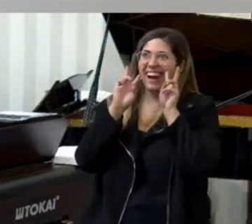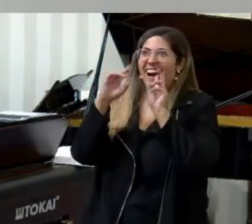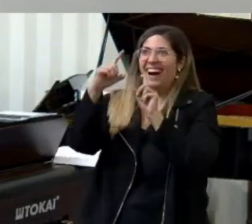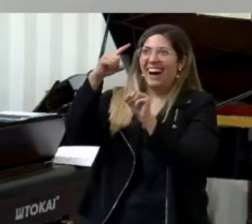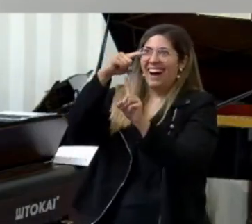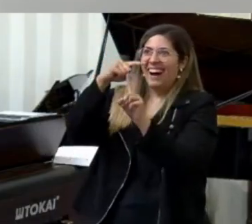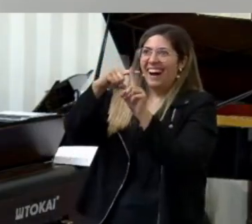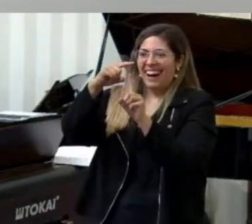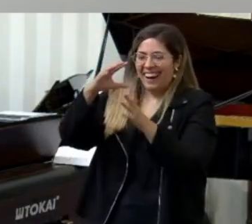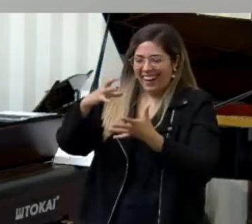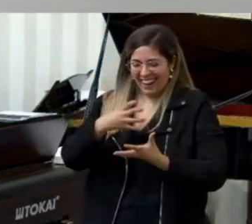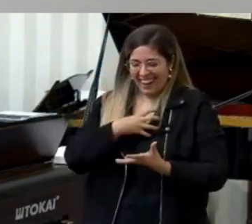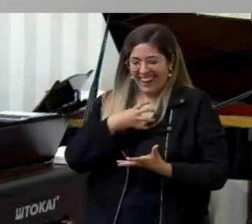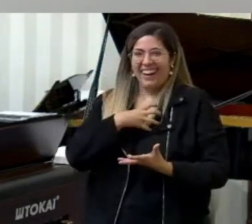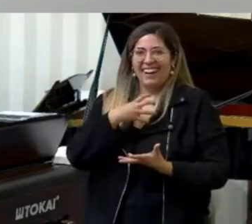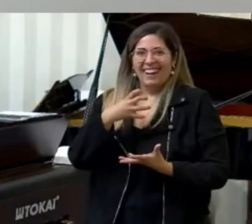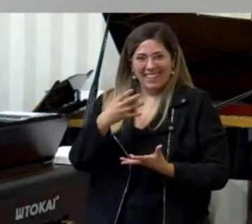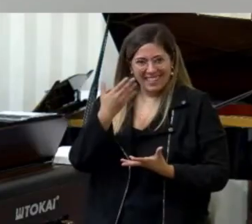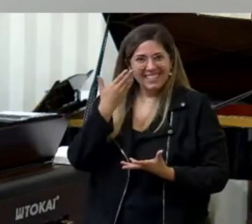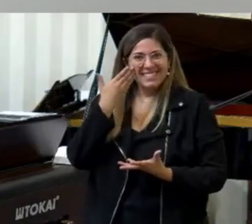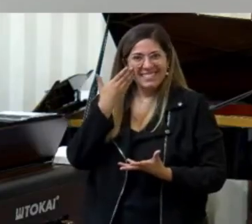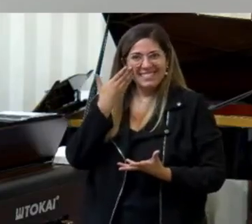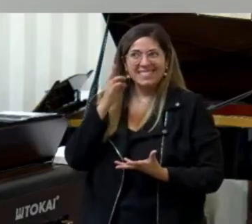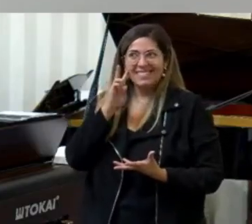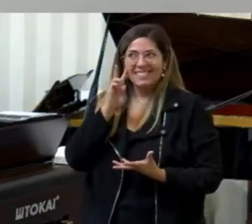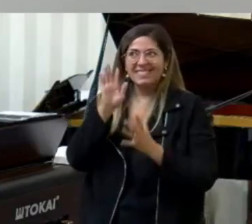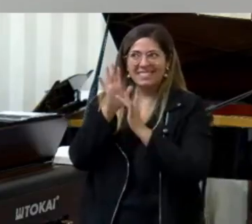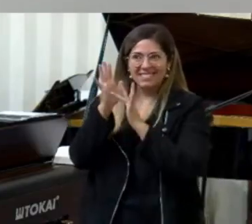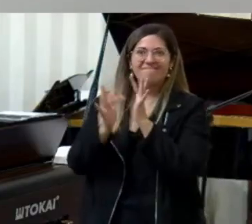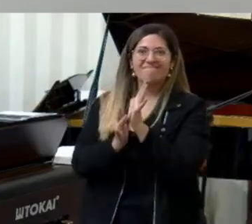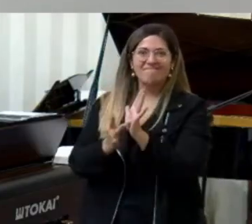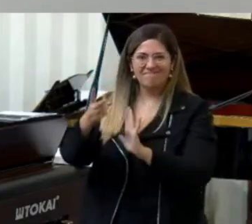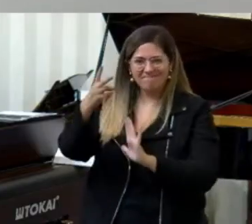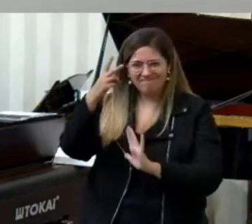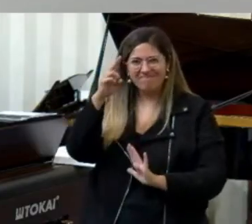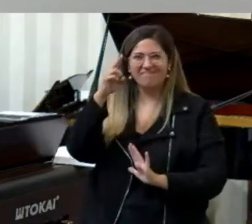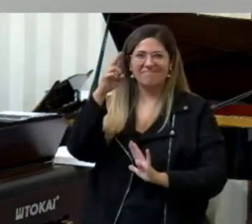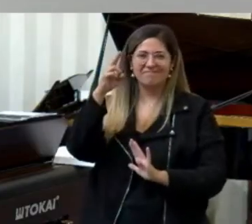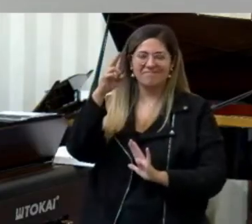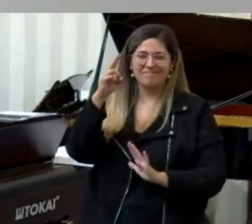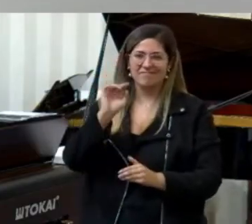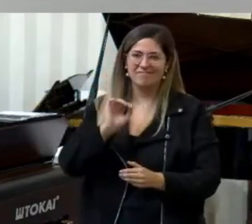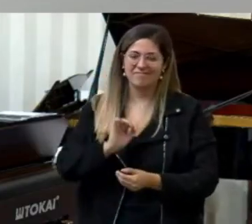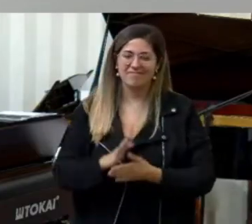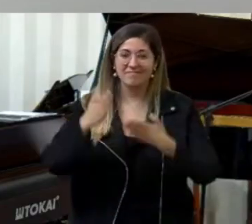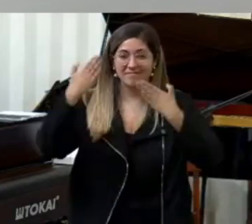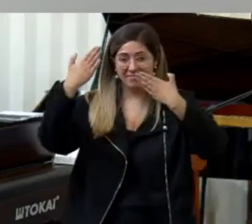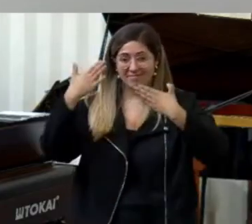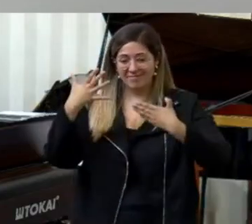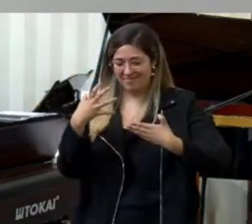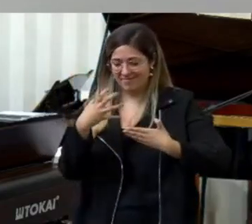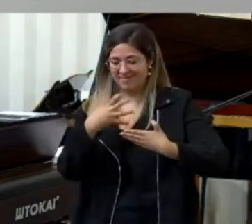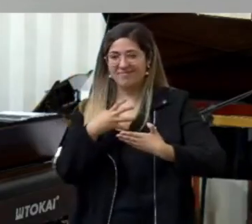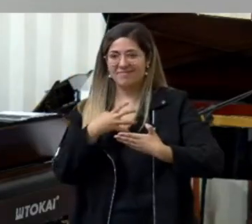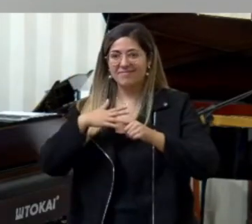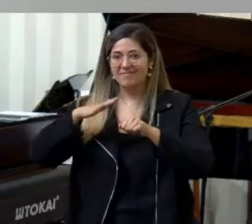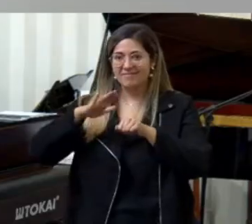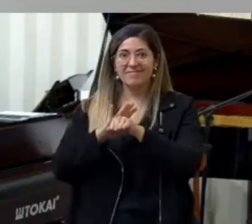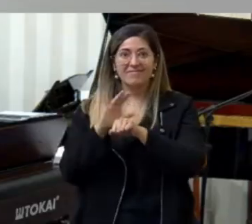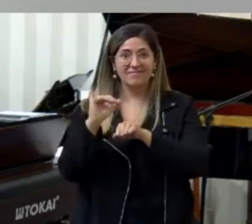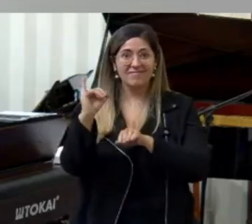a cruz, vê ali, que por causa disso, existe uma presença, existe um bem